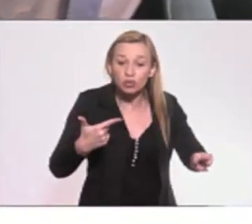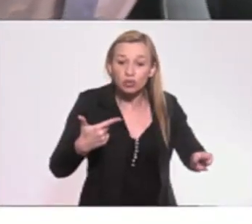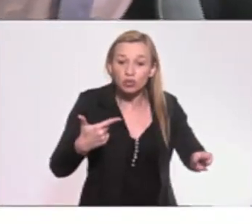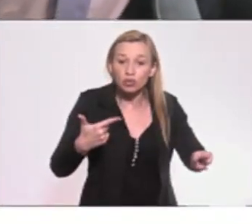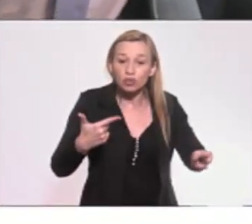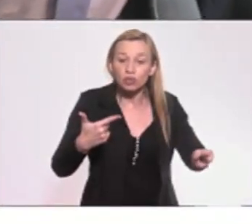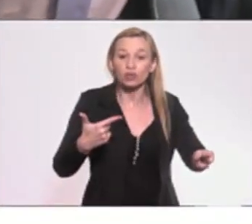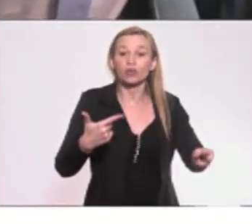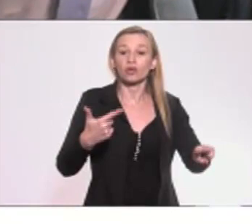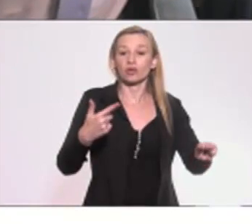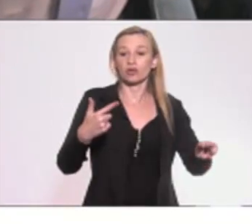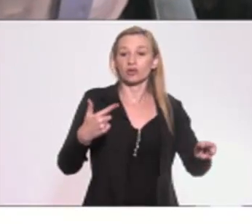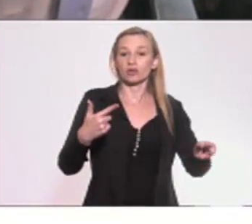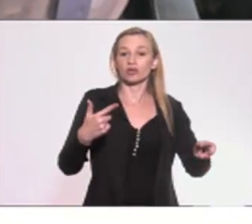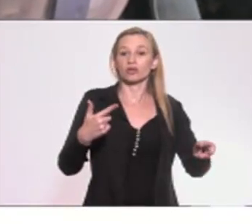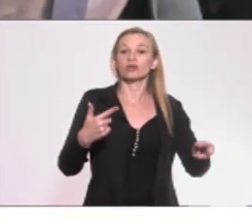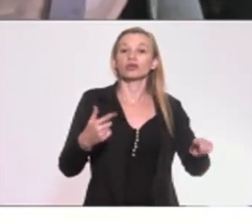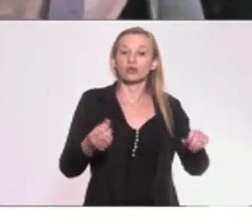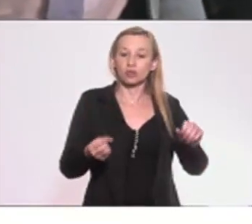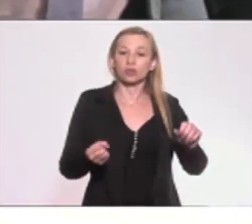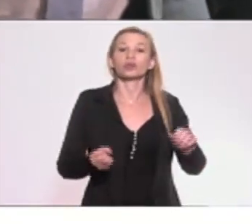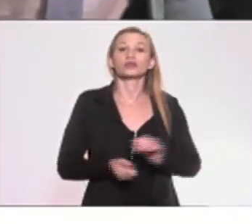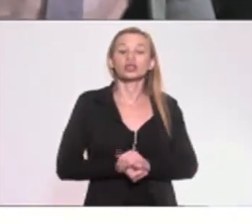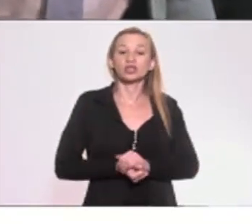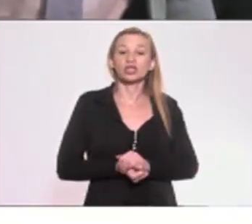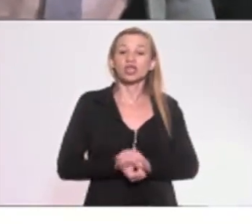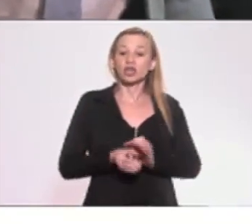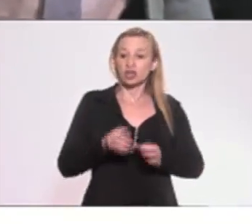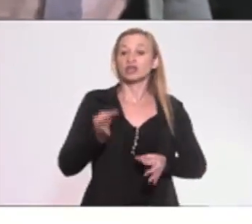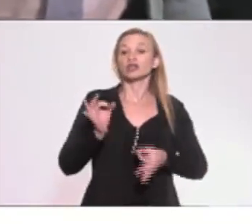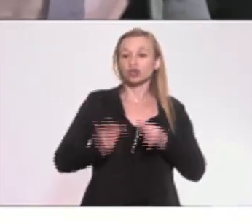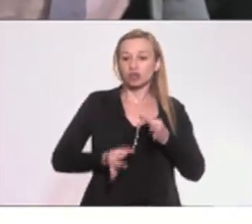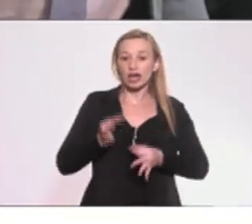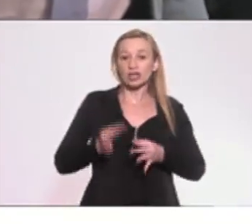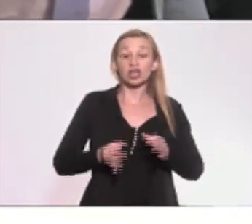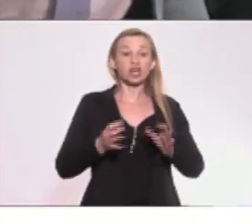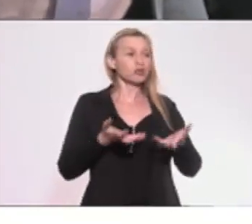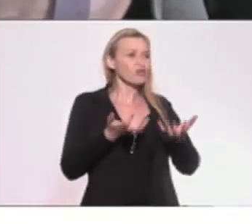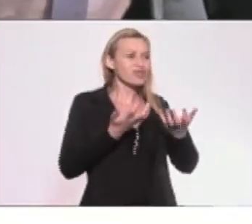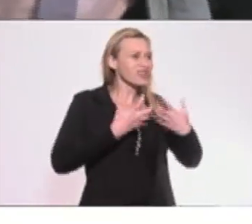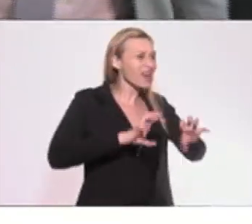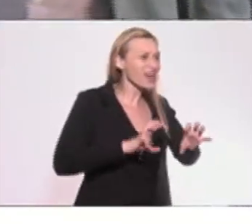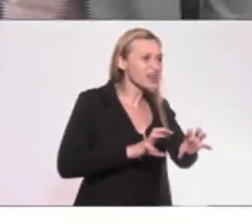Essa é a questão aqui dentro julgada. Eu não quero jogar para a plateia,